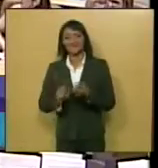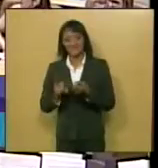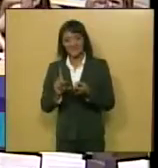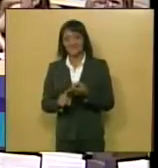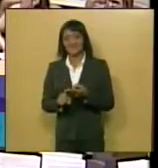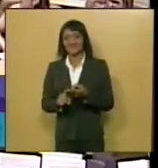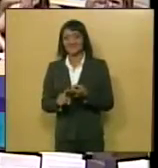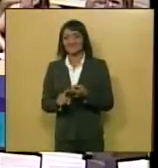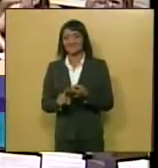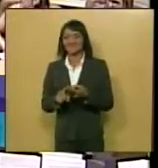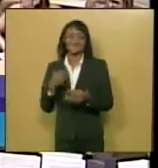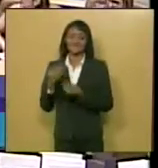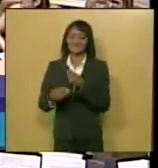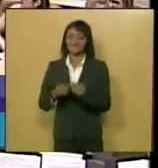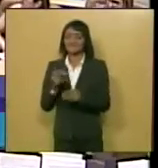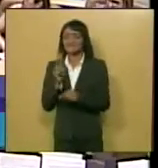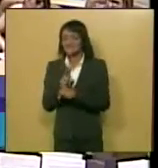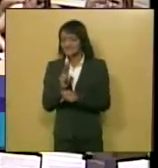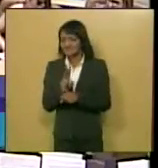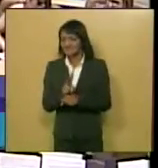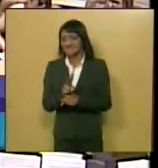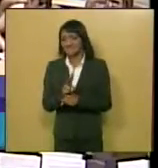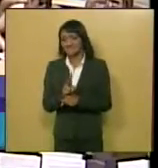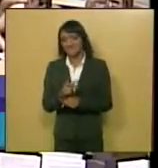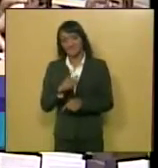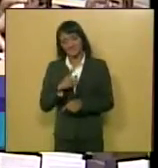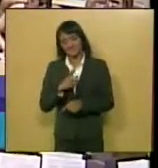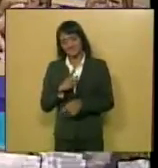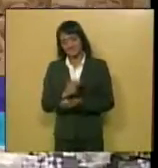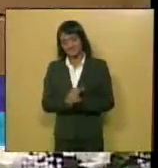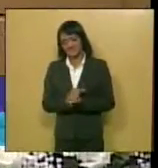de nascentes e leitos de rios,